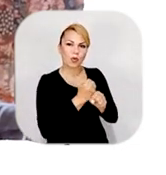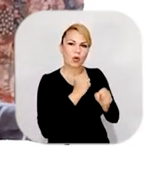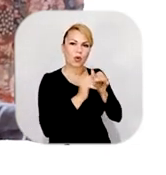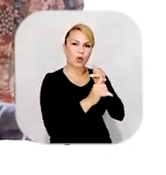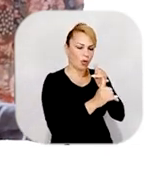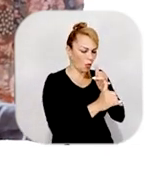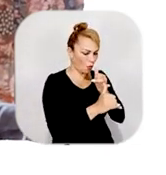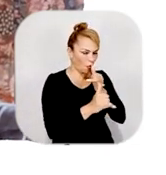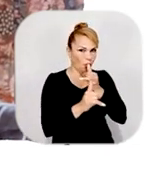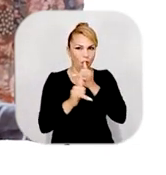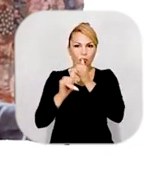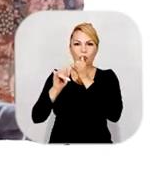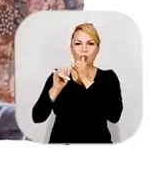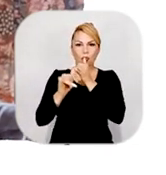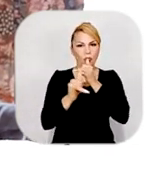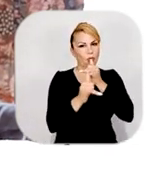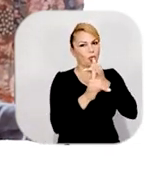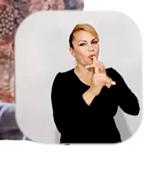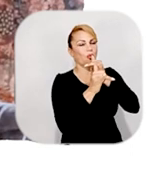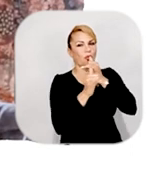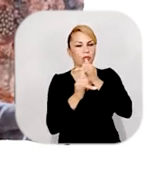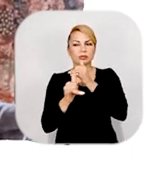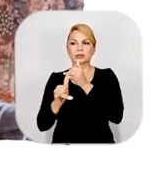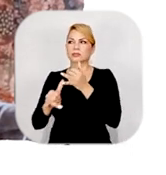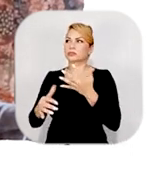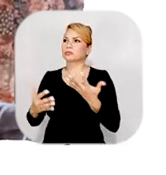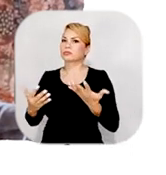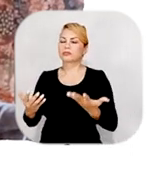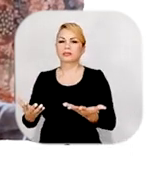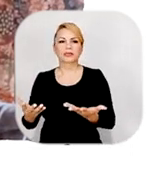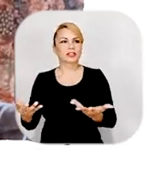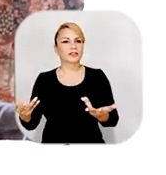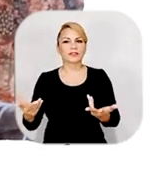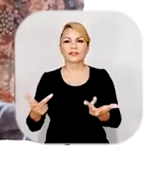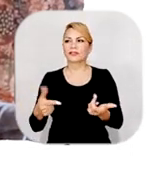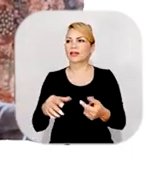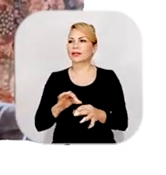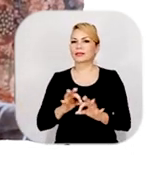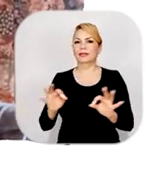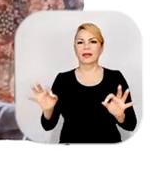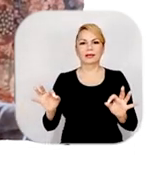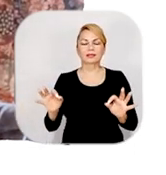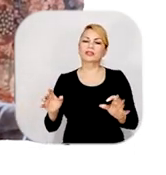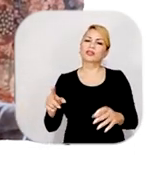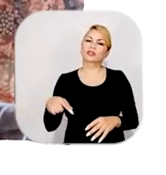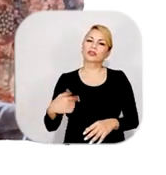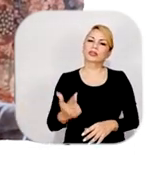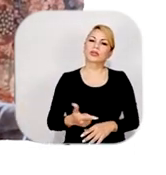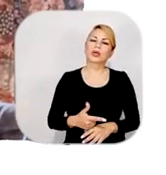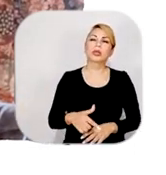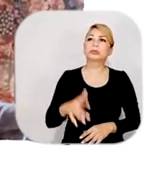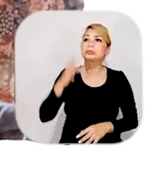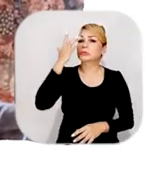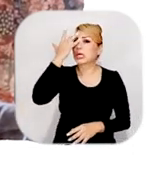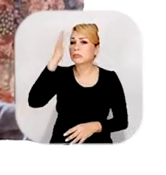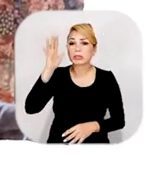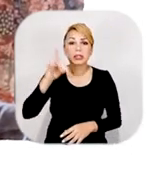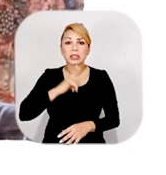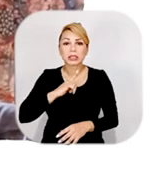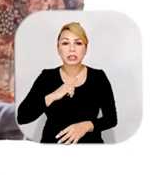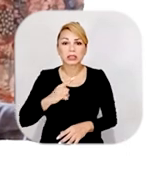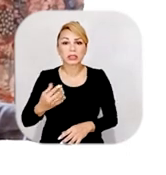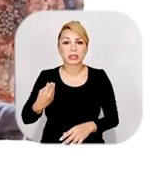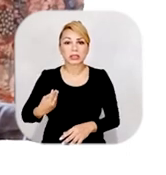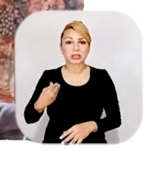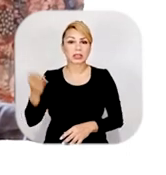instrumento, eles faziam uma orquestra de flautas. Gente, isso é uma coisa fantástica, e que a gente nem soube que existia. Isso aí é